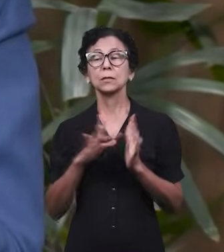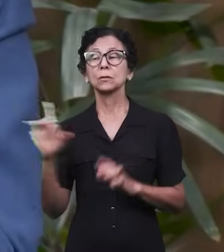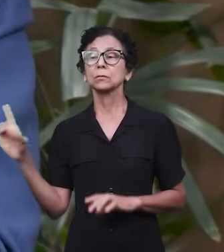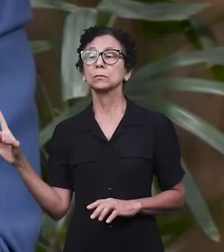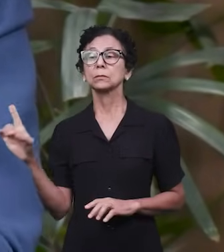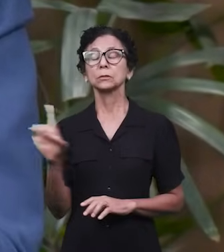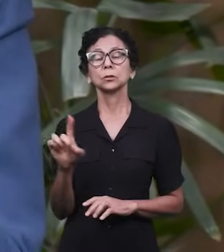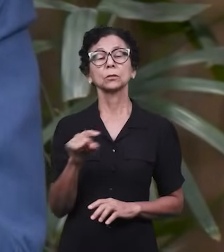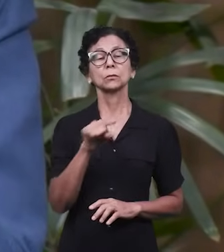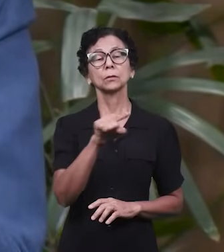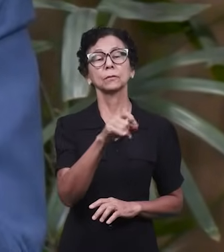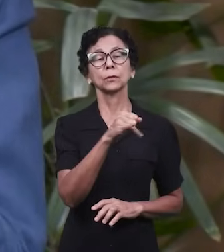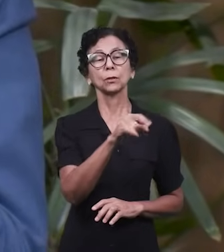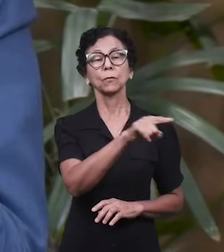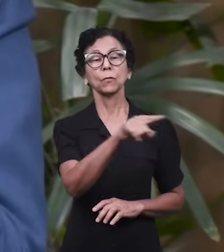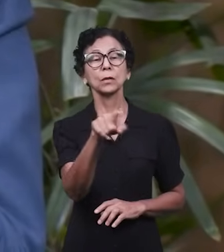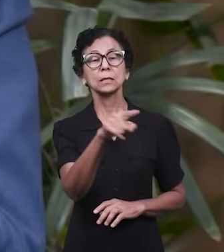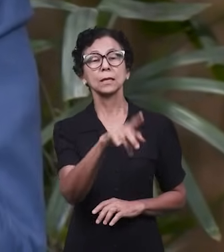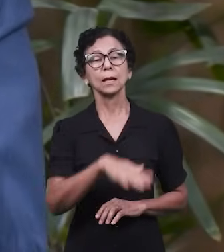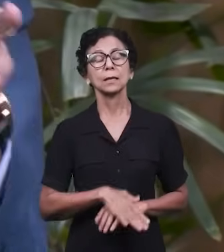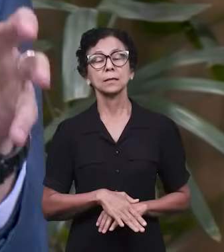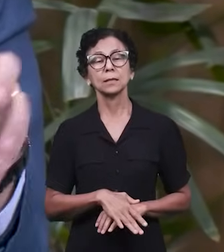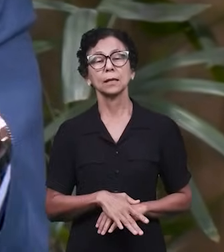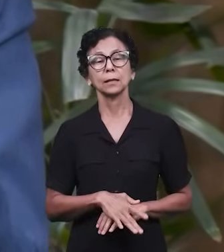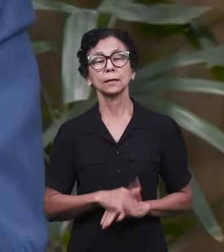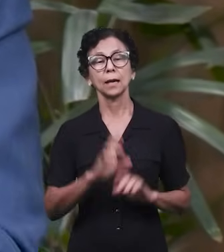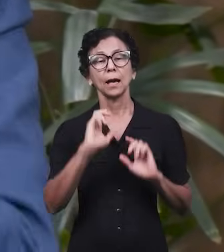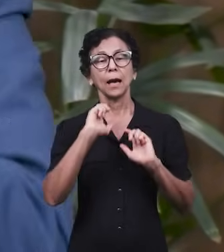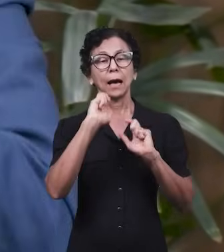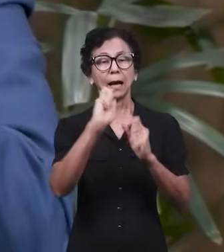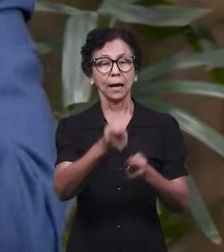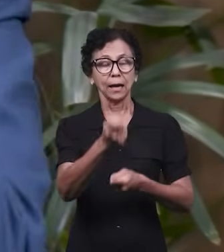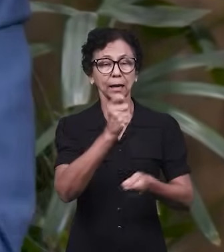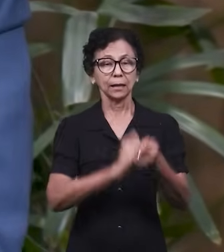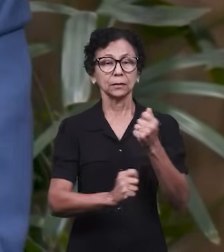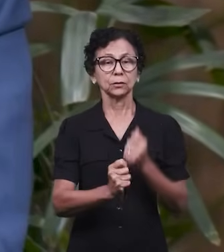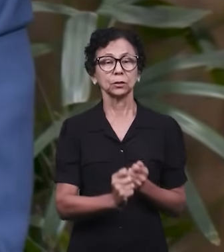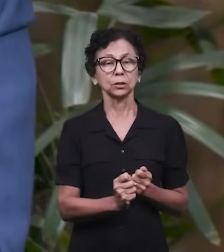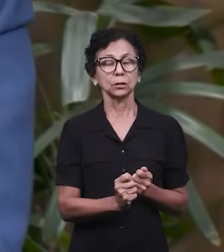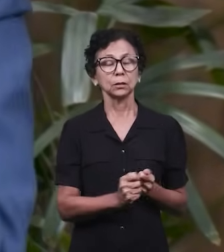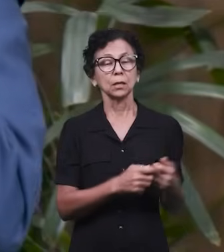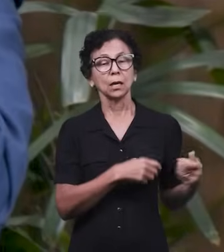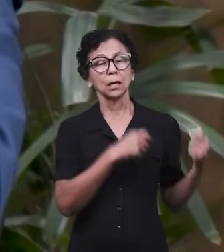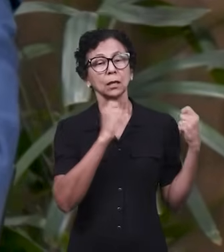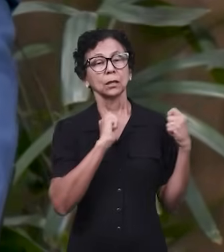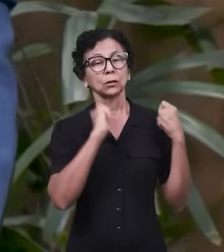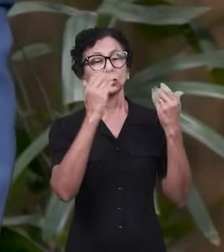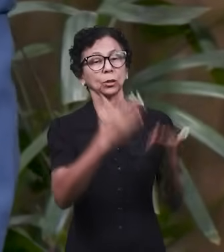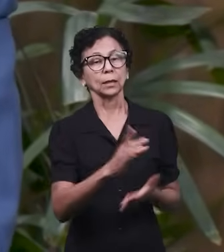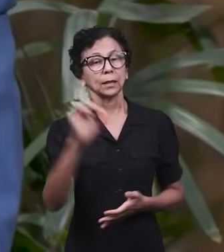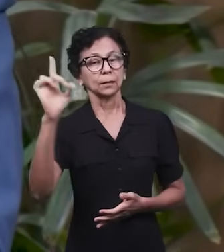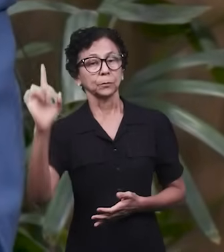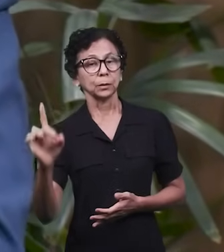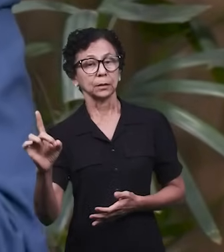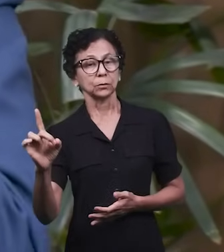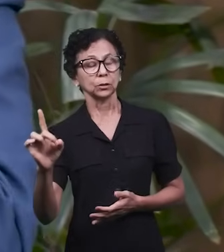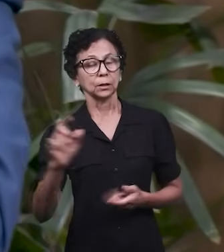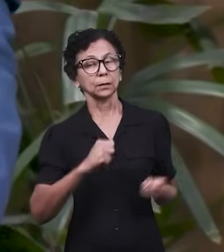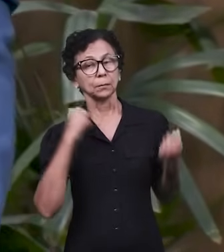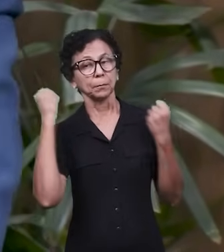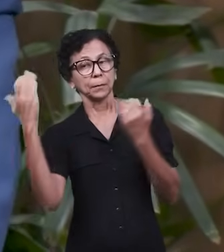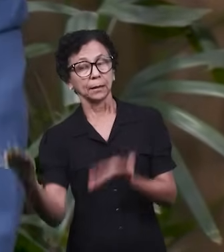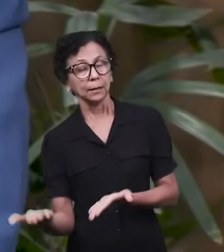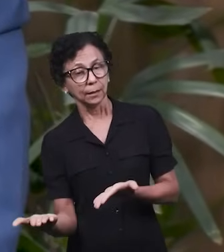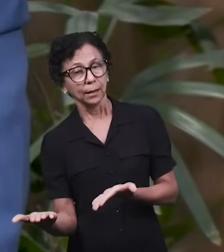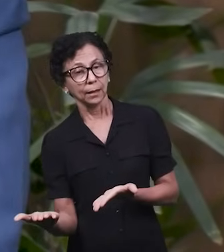ciência, você pode ser o maior estudante, ter os cadernos, os exercícios, você pode ser todo instruído. Mas quando Jesus chega, tudo aquilo que